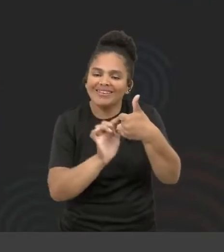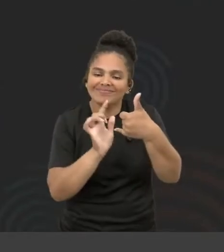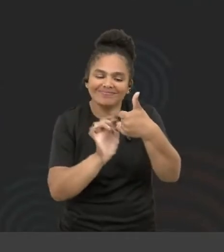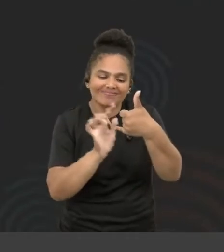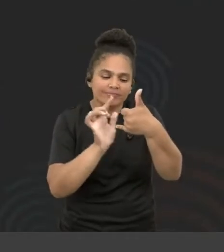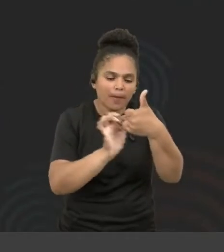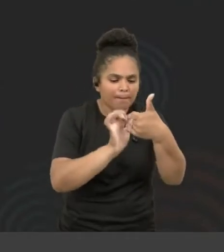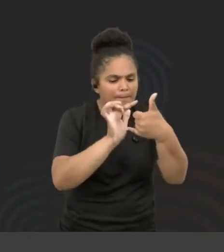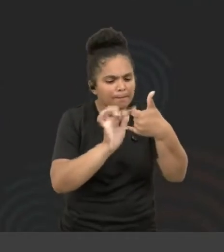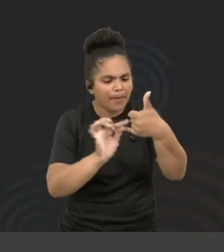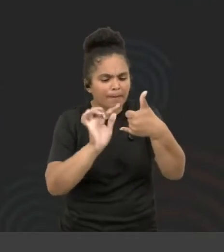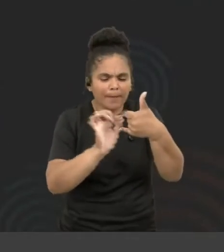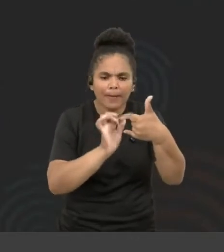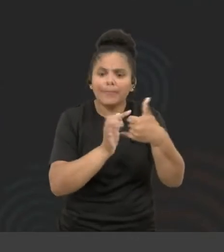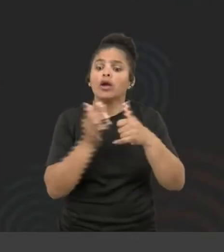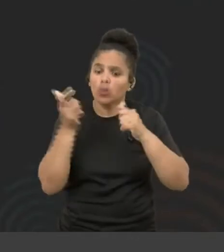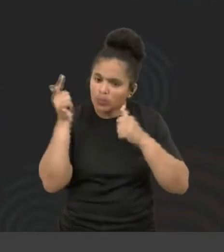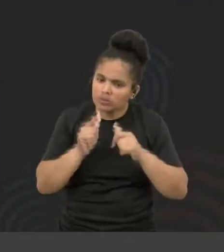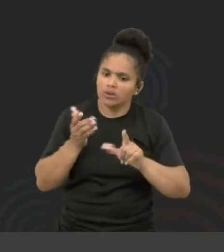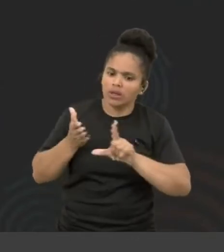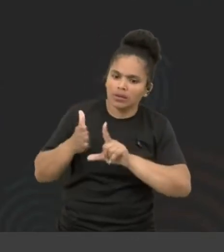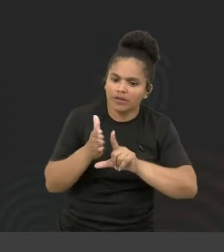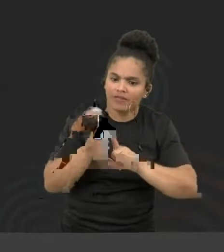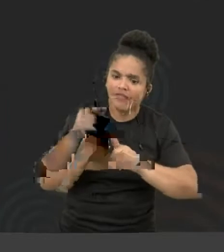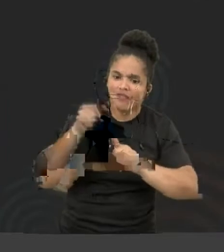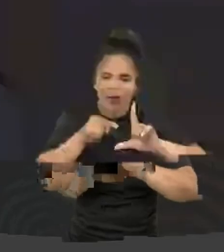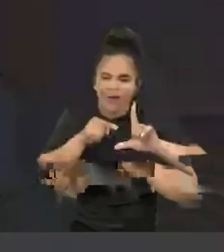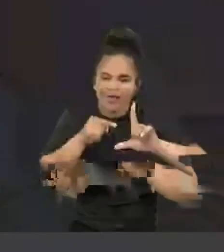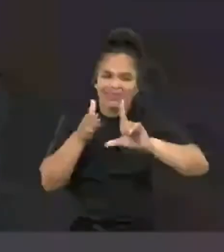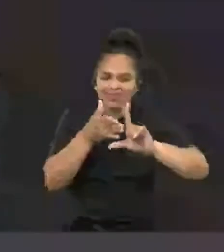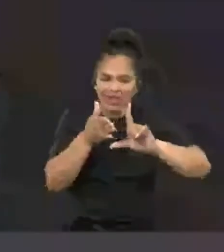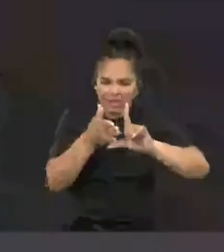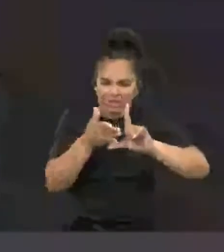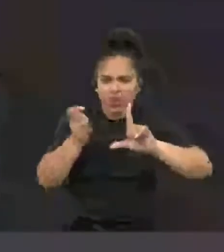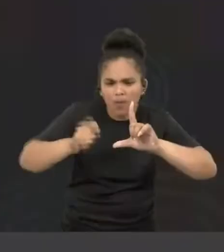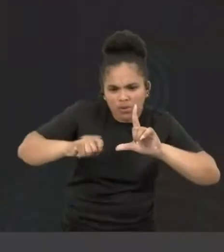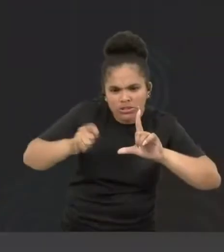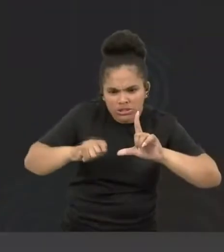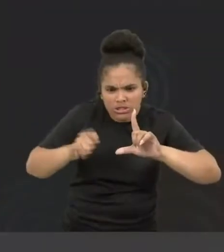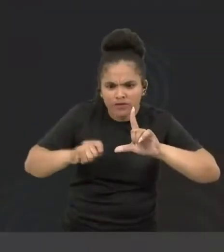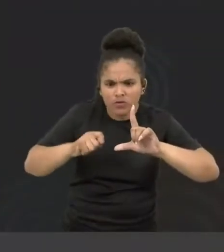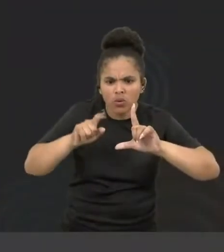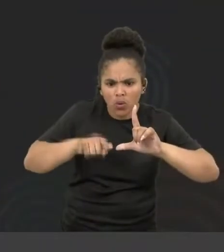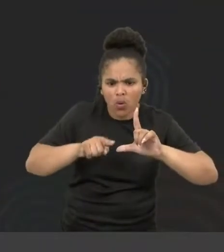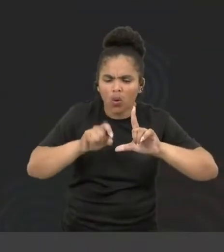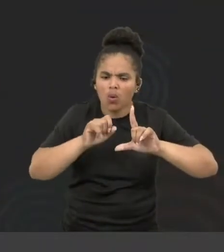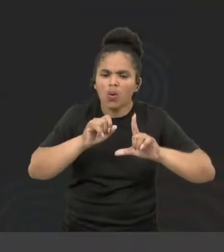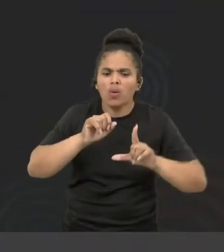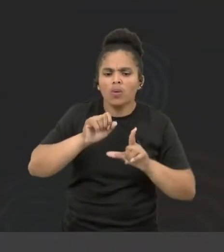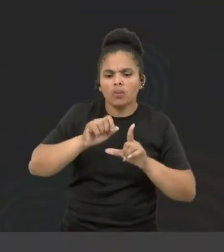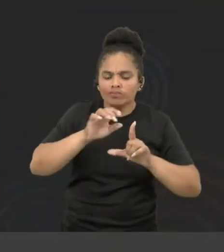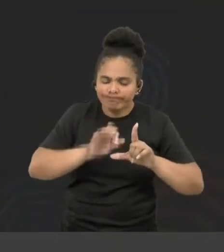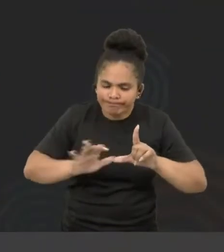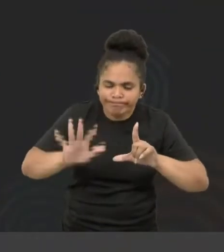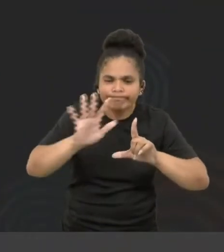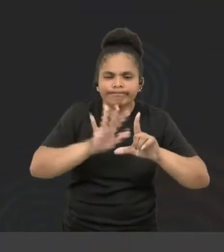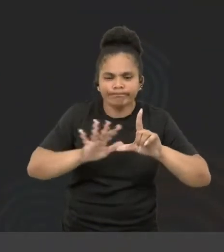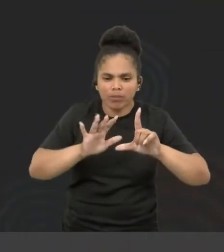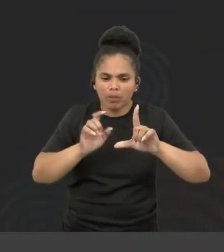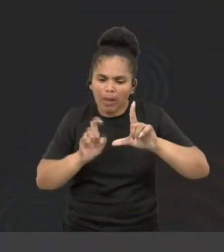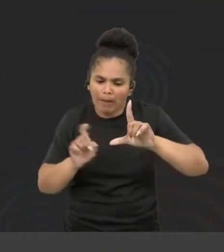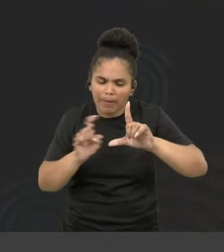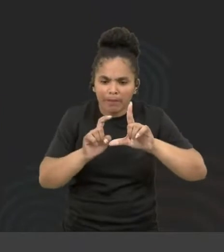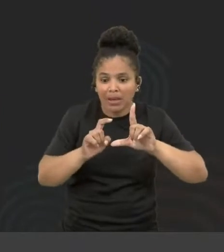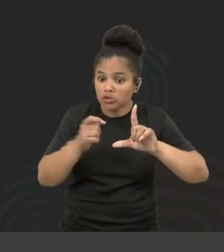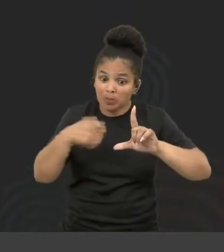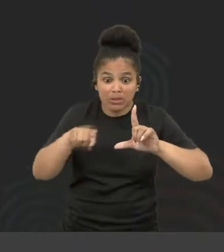para poder navegar por esses elementos interativos. Então, por todos esses elementos interativos, se não tem nenhum bloqueio, se alguma coisa você precisa de um